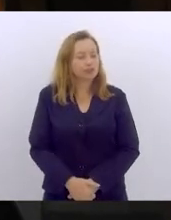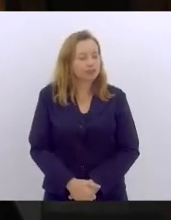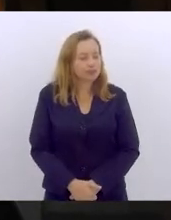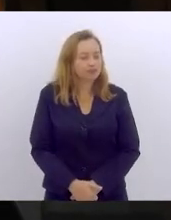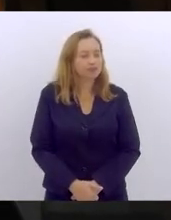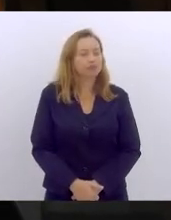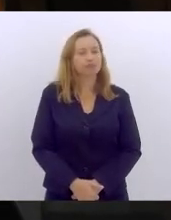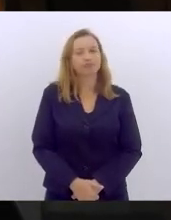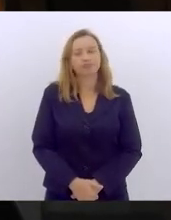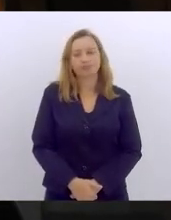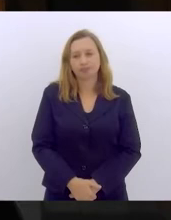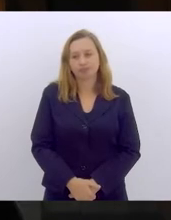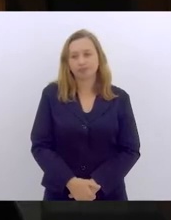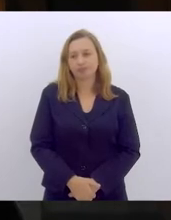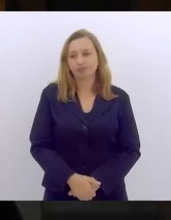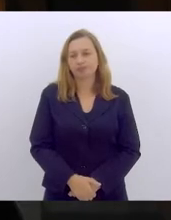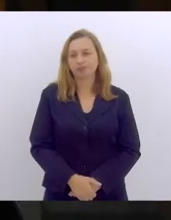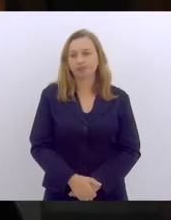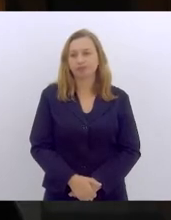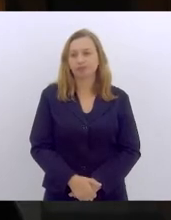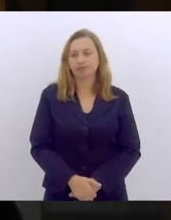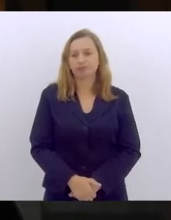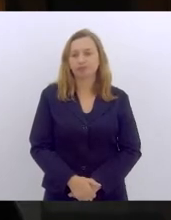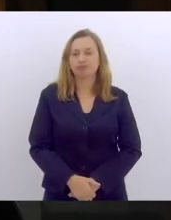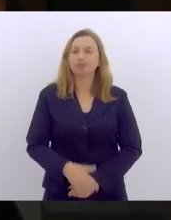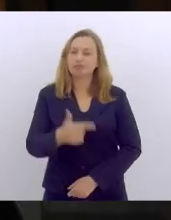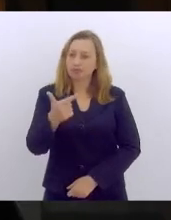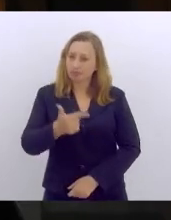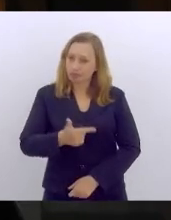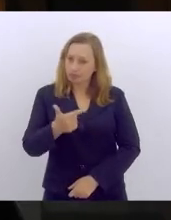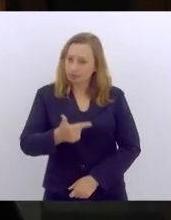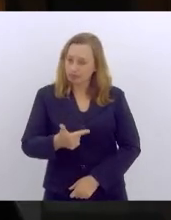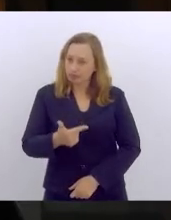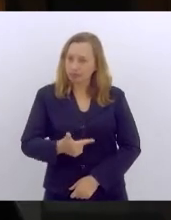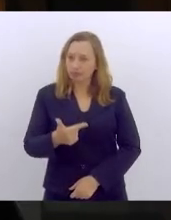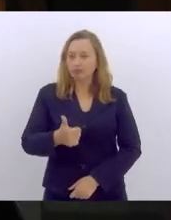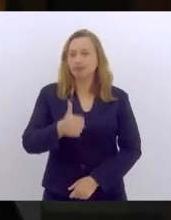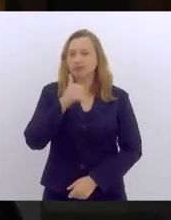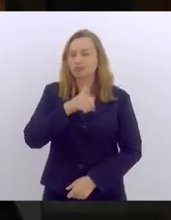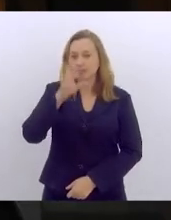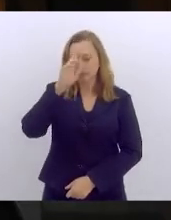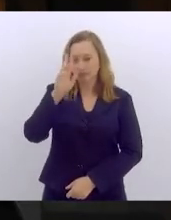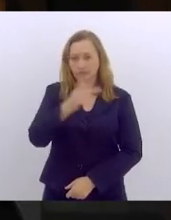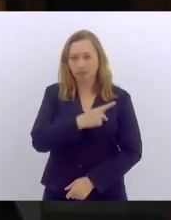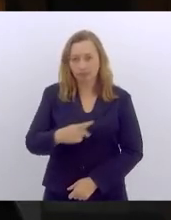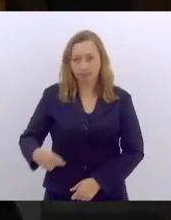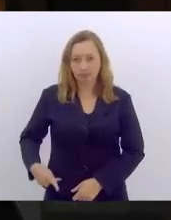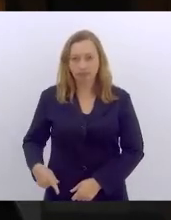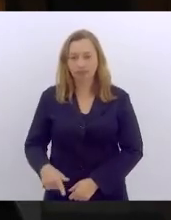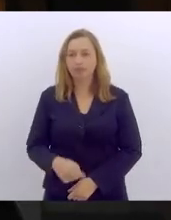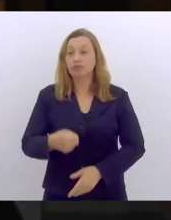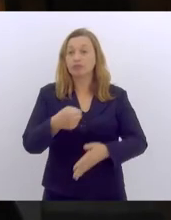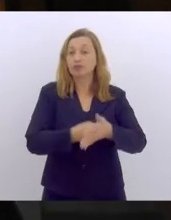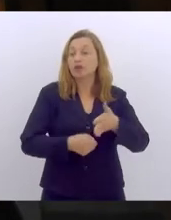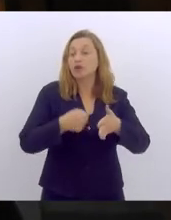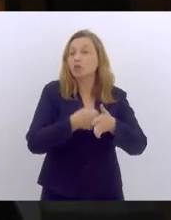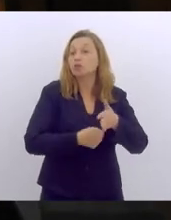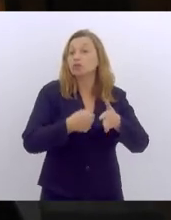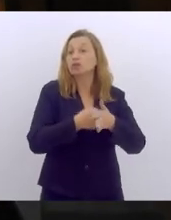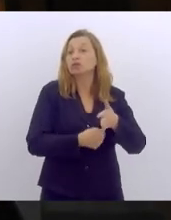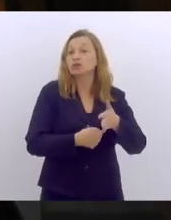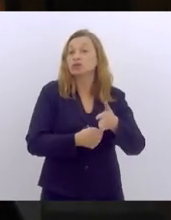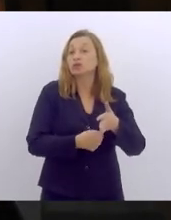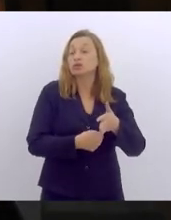absolutamente relevante. A segunda vertente, senhora presidente, é a luta